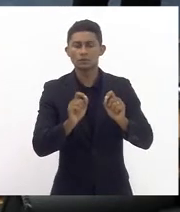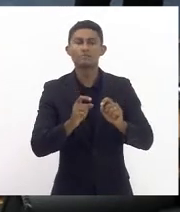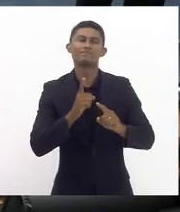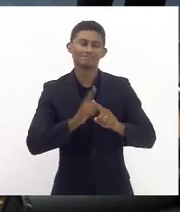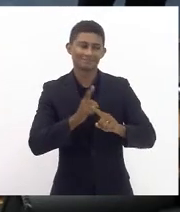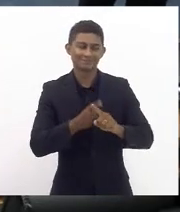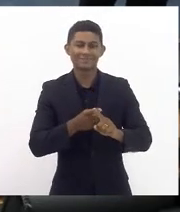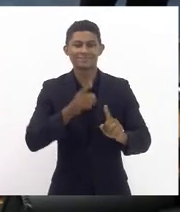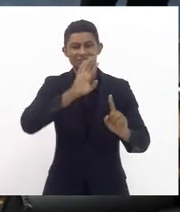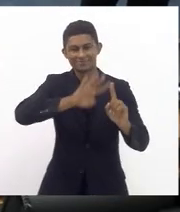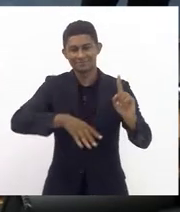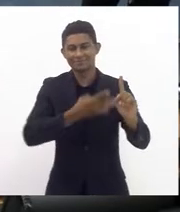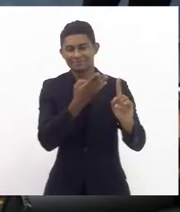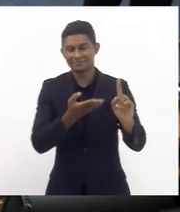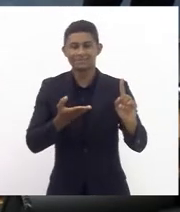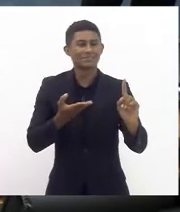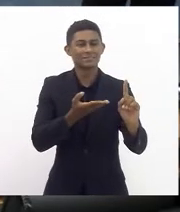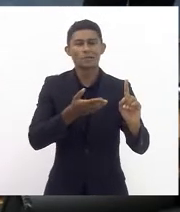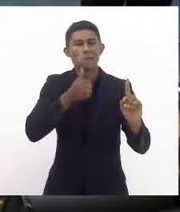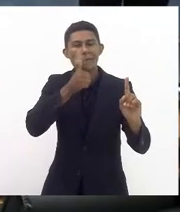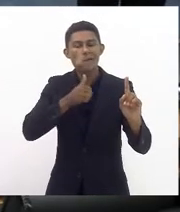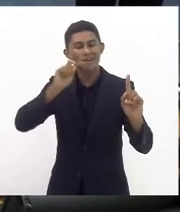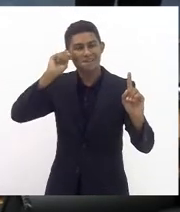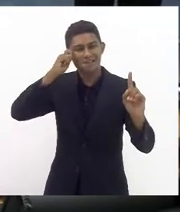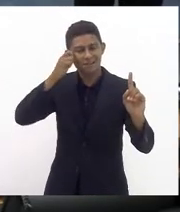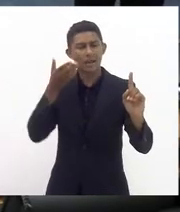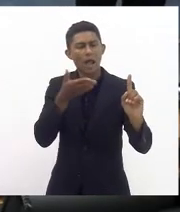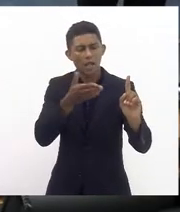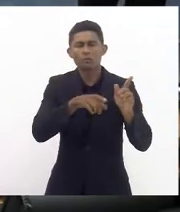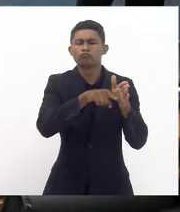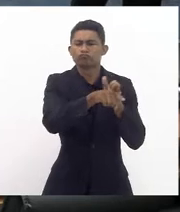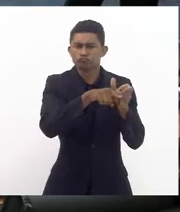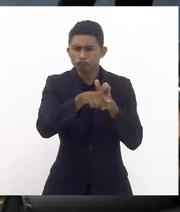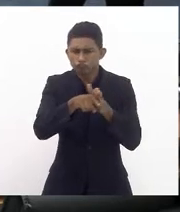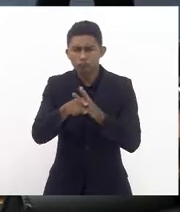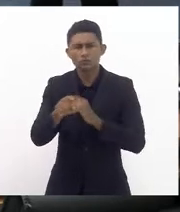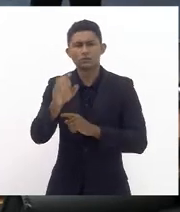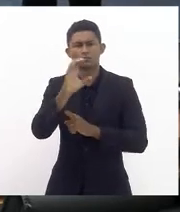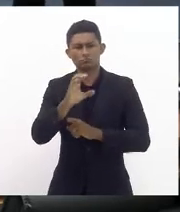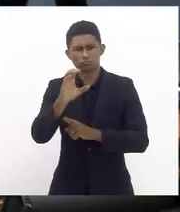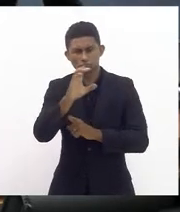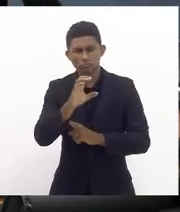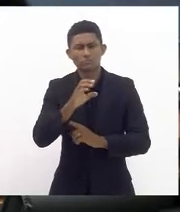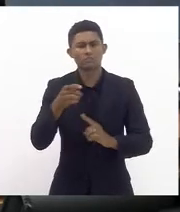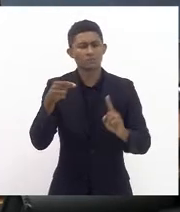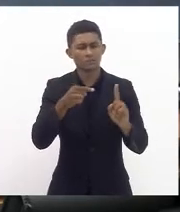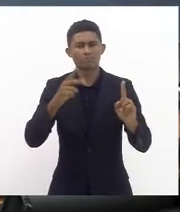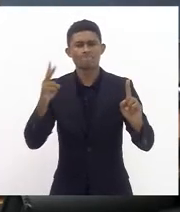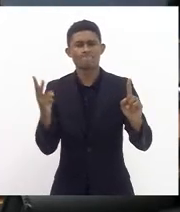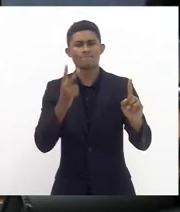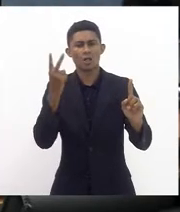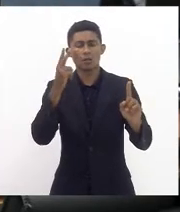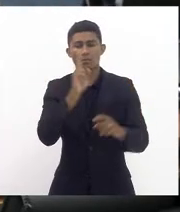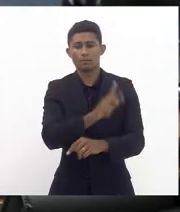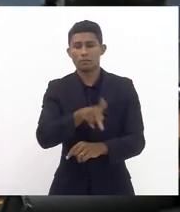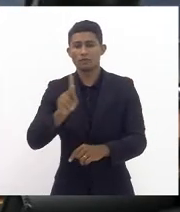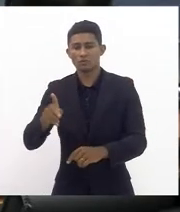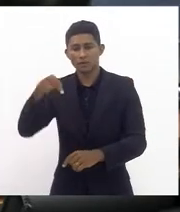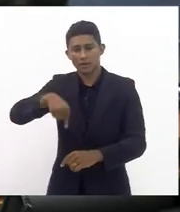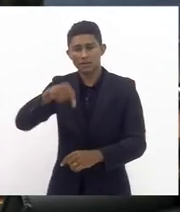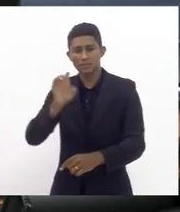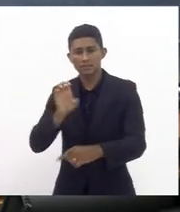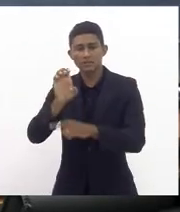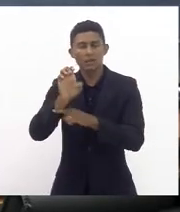homenagem que faz a uma mulher negra, pesquisadora, cientista, valorosa professora do nosso Estado, que é a professora